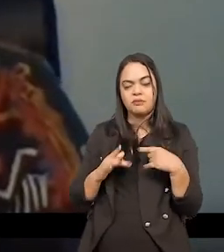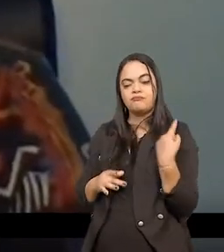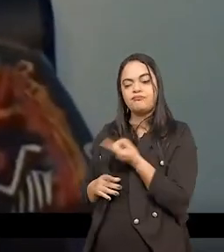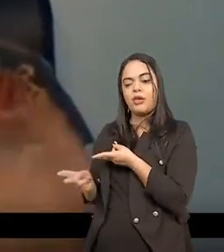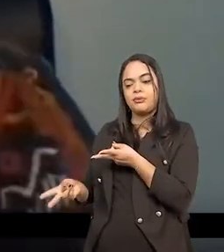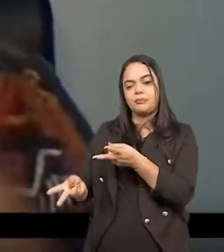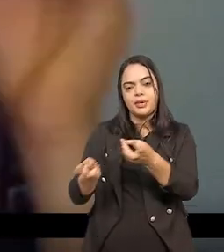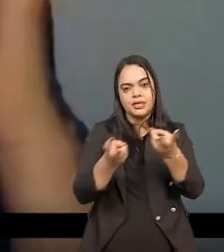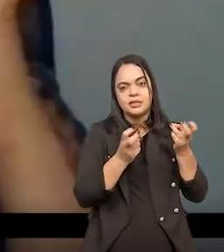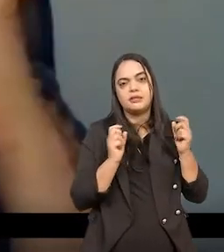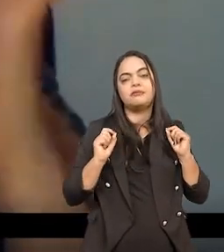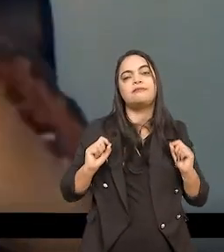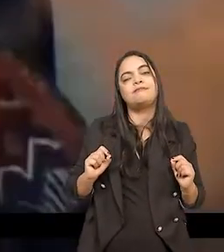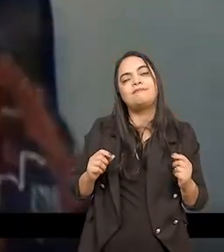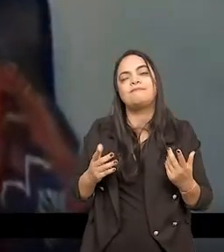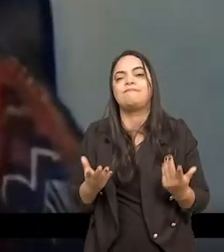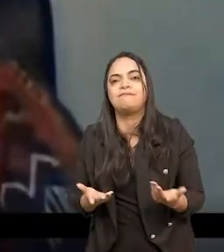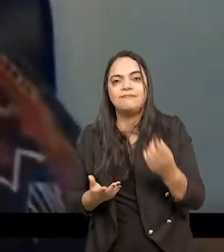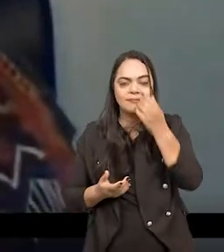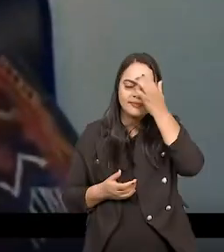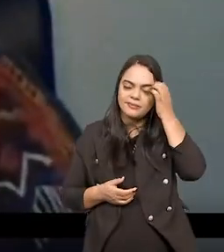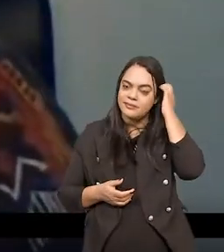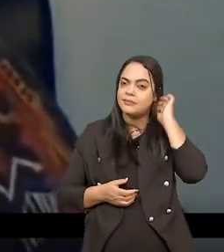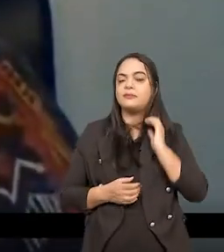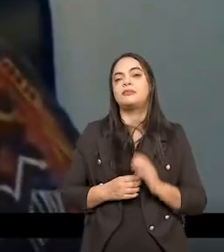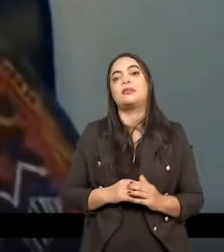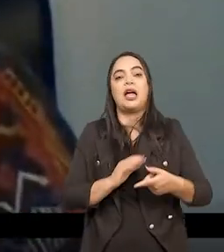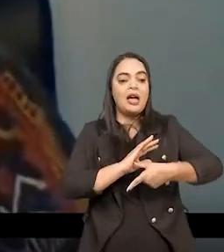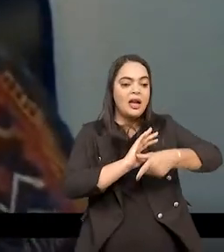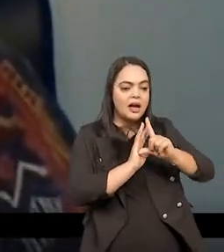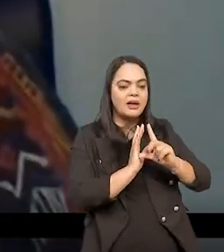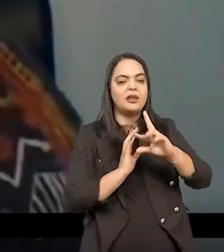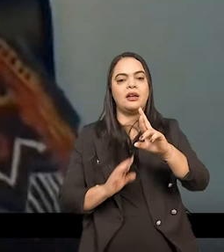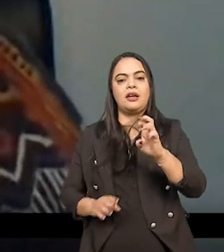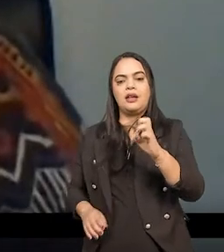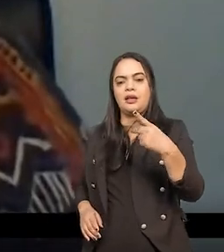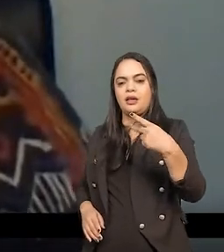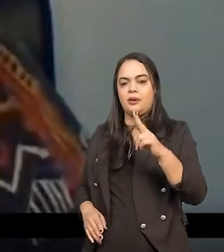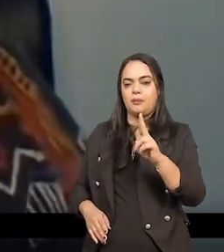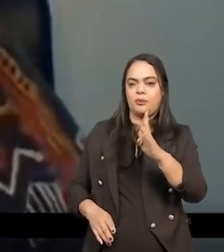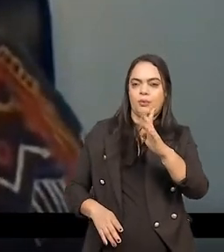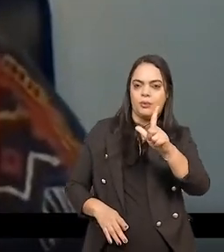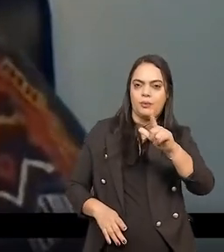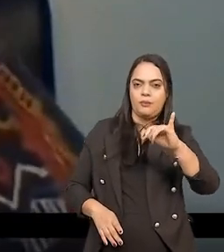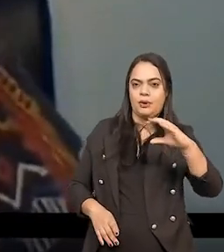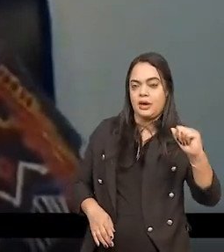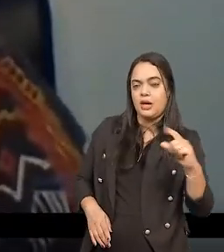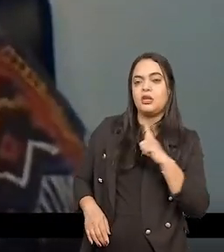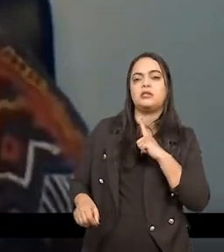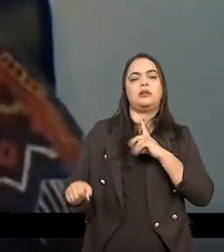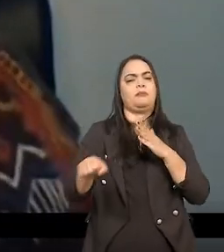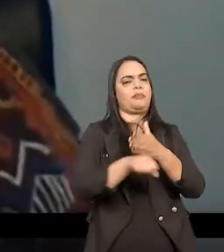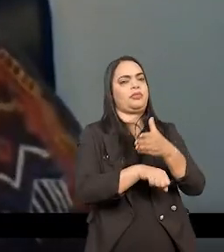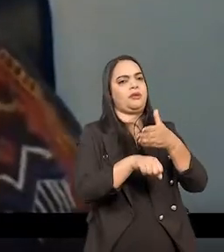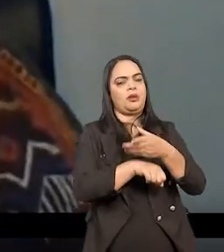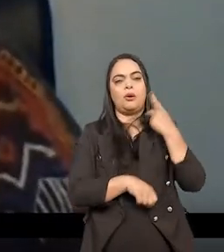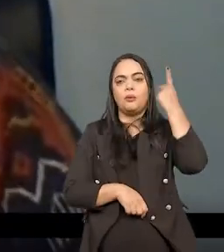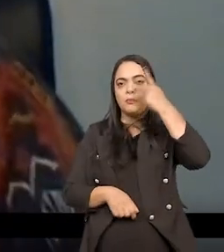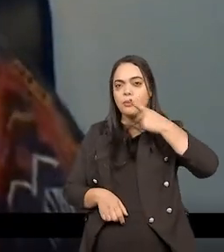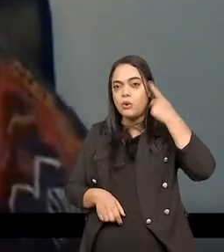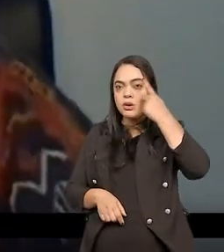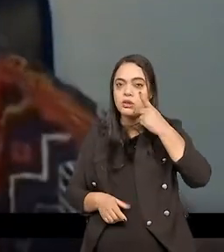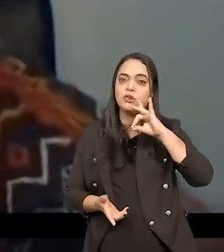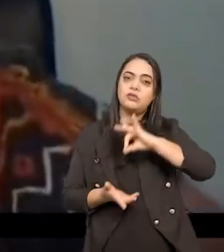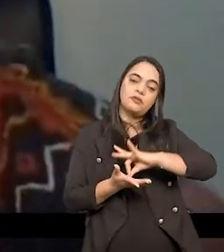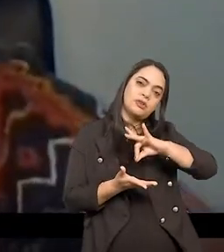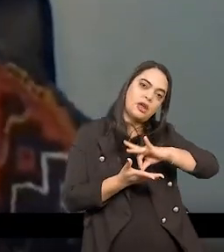notado é que antes da República havia uma participação política significativa de pessoas pobres,